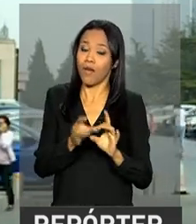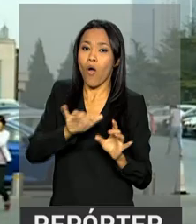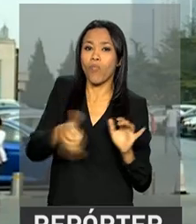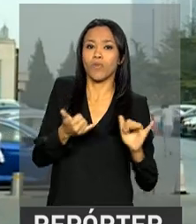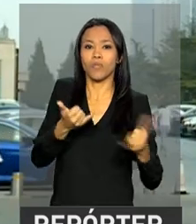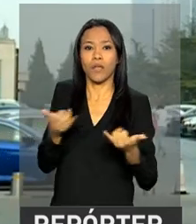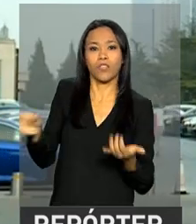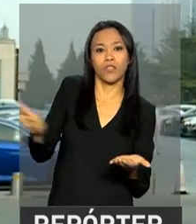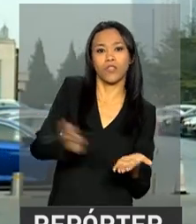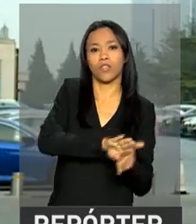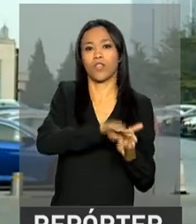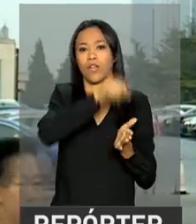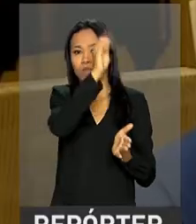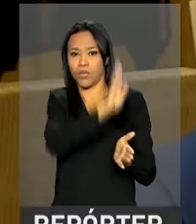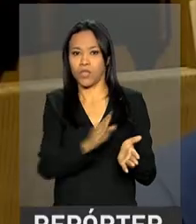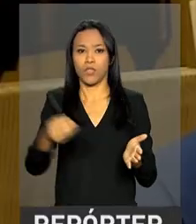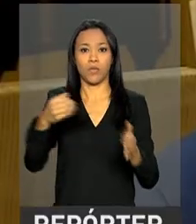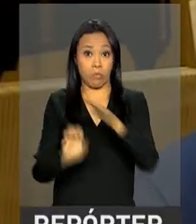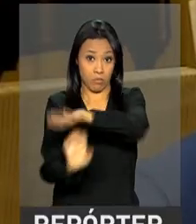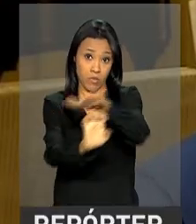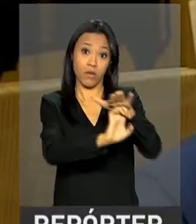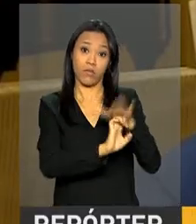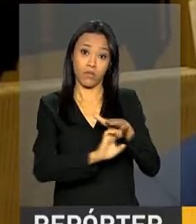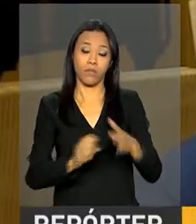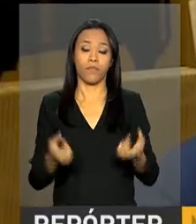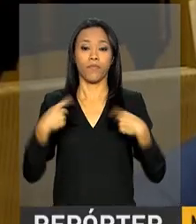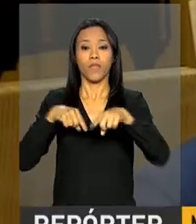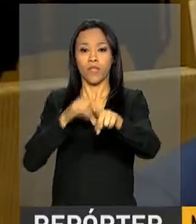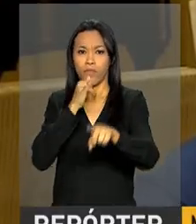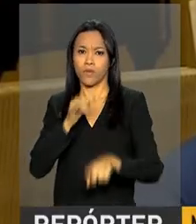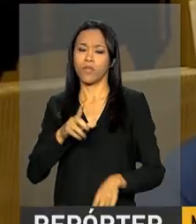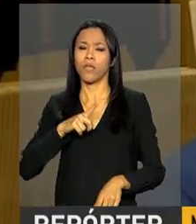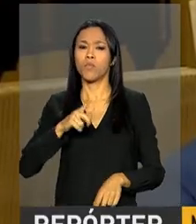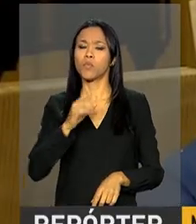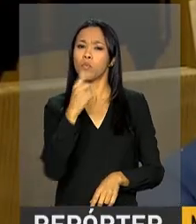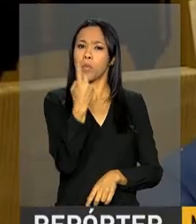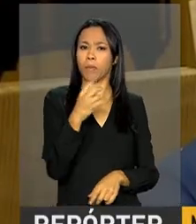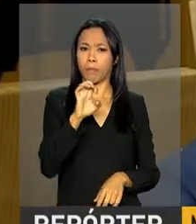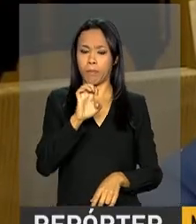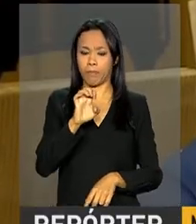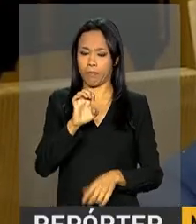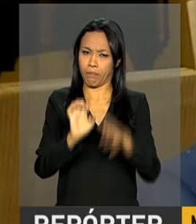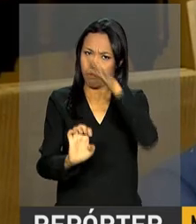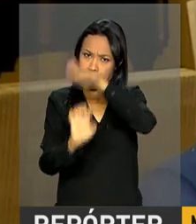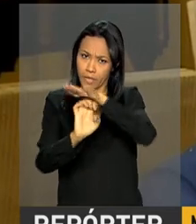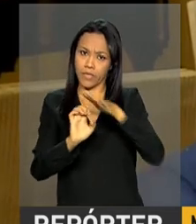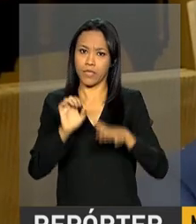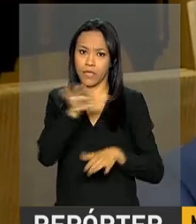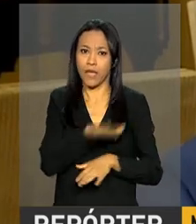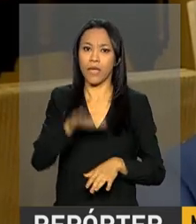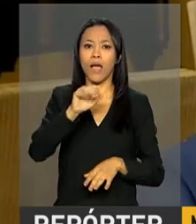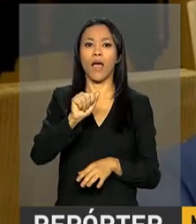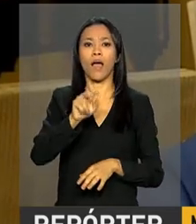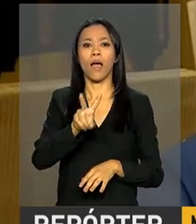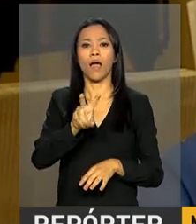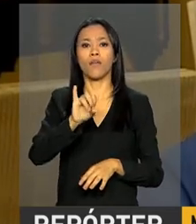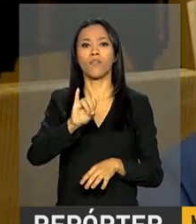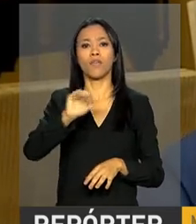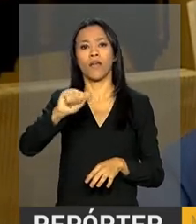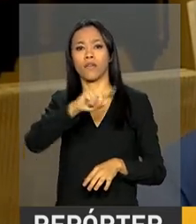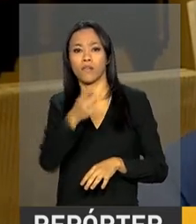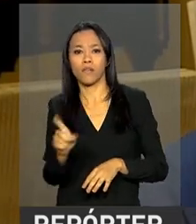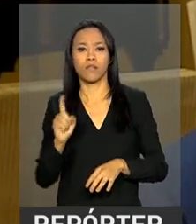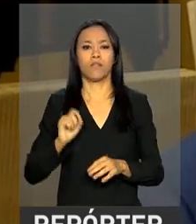novos investimentos estrangeiros. Temos uma grande empresa, por exemplo, que tem participação em uma empresa de aviação civil do